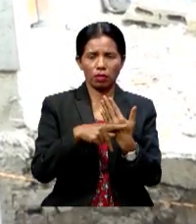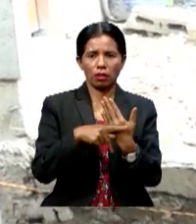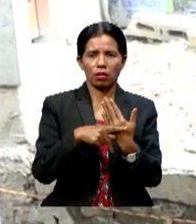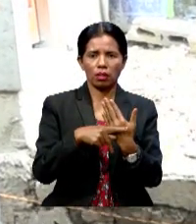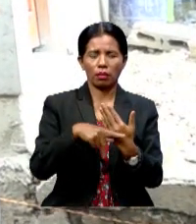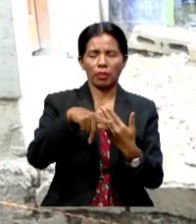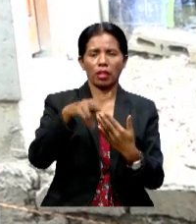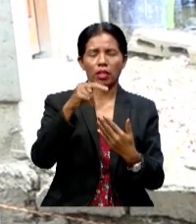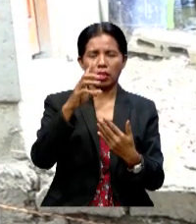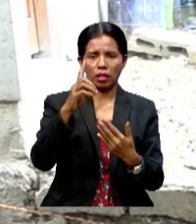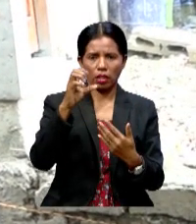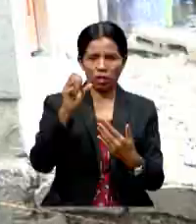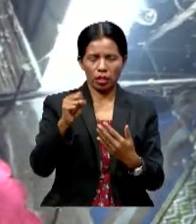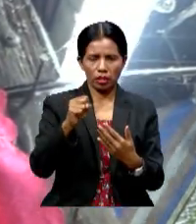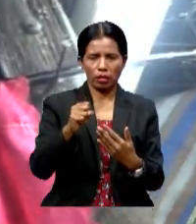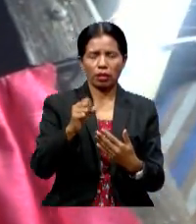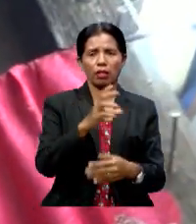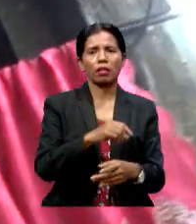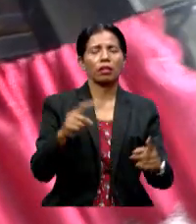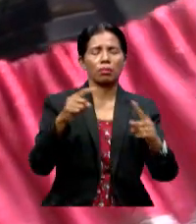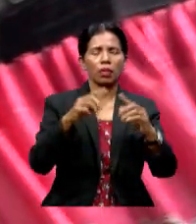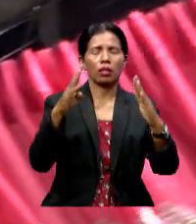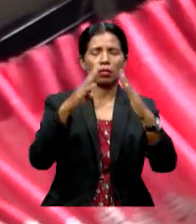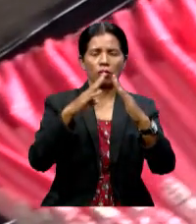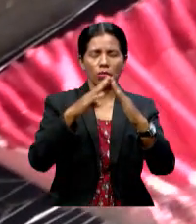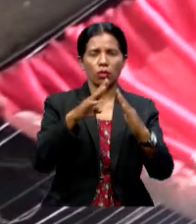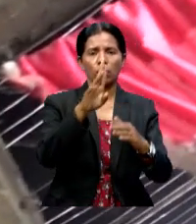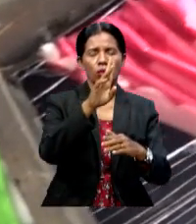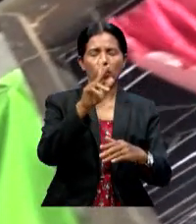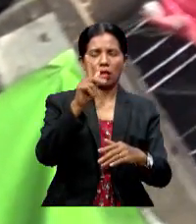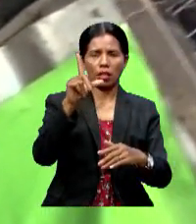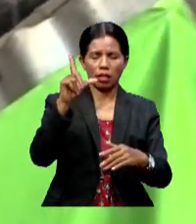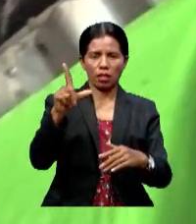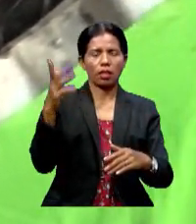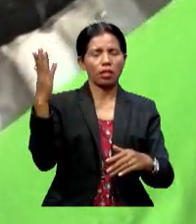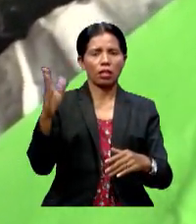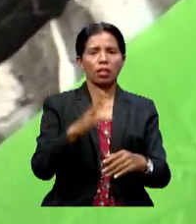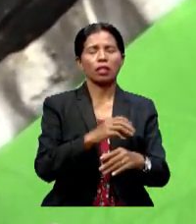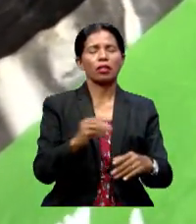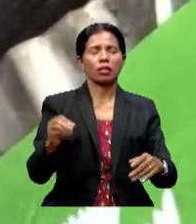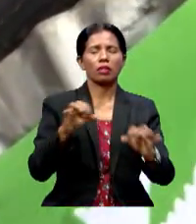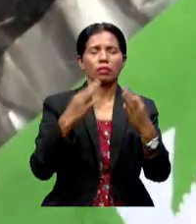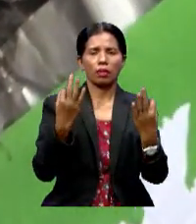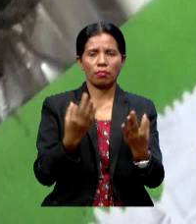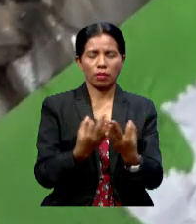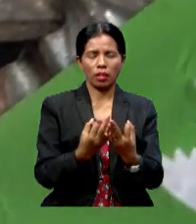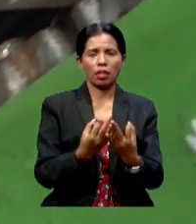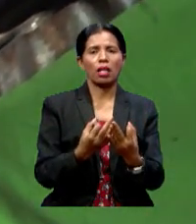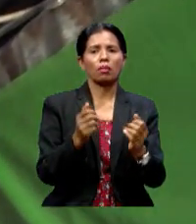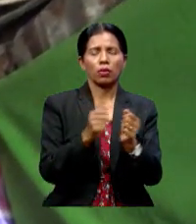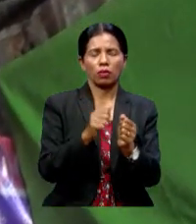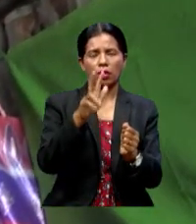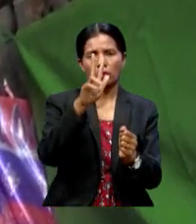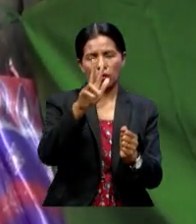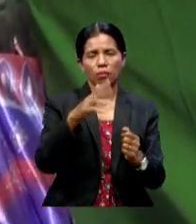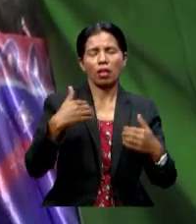PNDS Lian, através PNDS Lian, ba uma que me trai que ia caminha, ia uma que em todo mundo, beneficiário na em todo mundo.